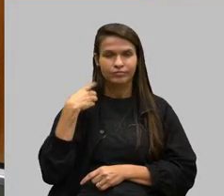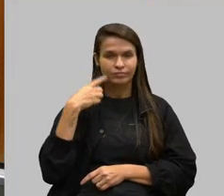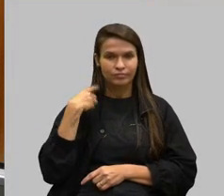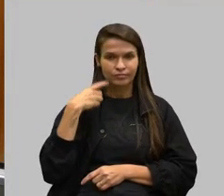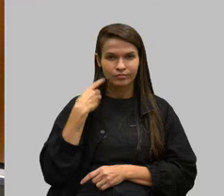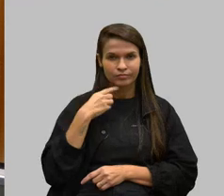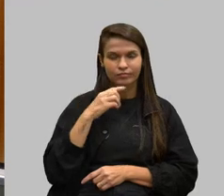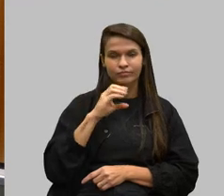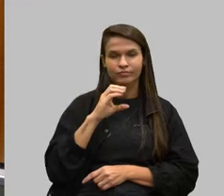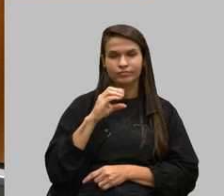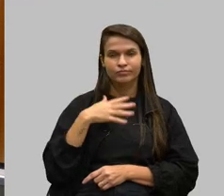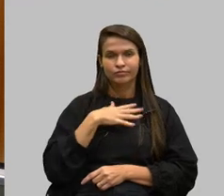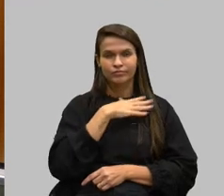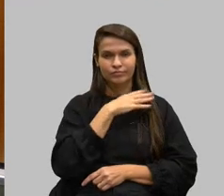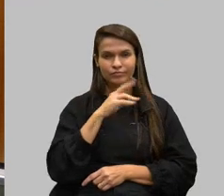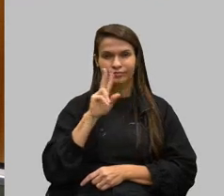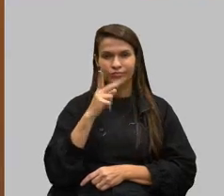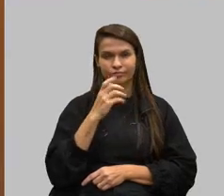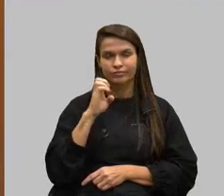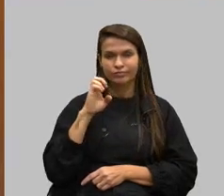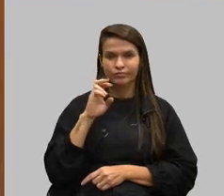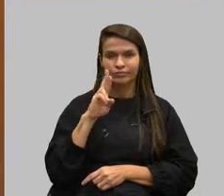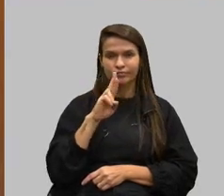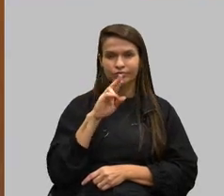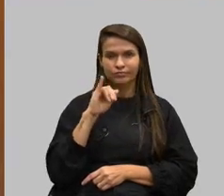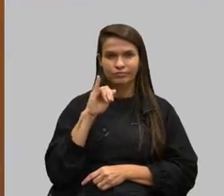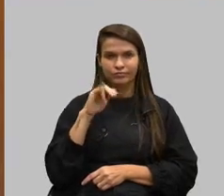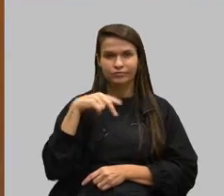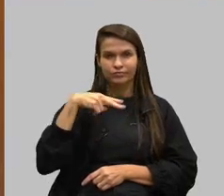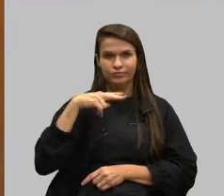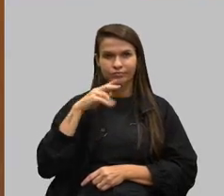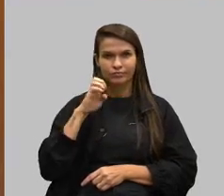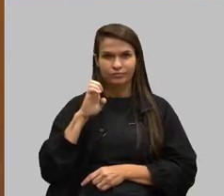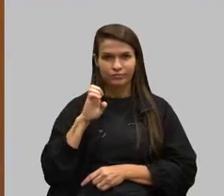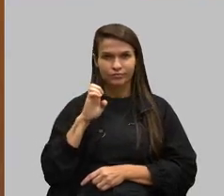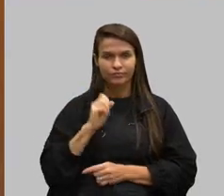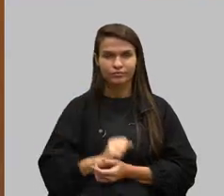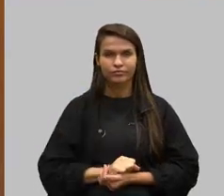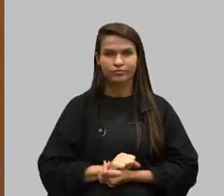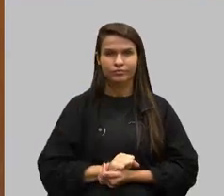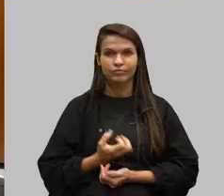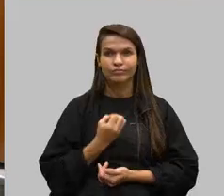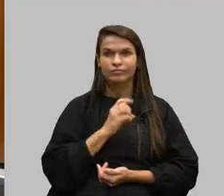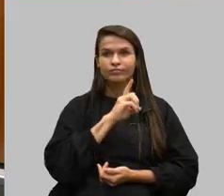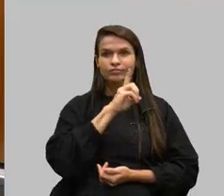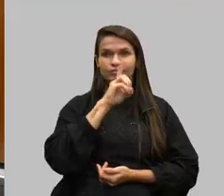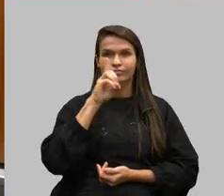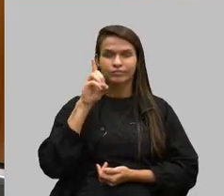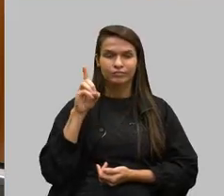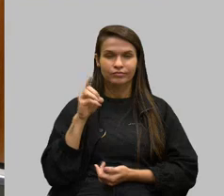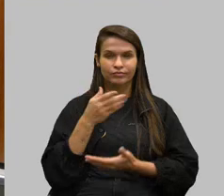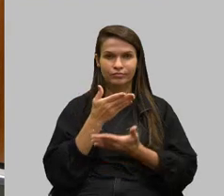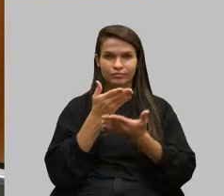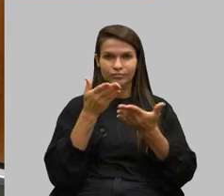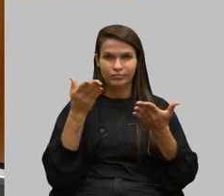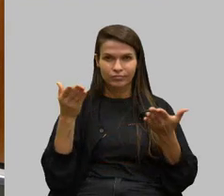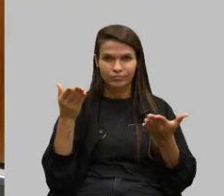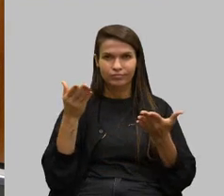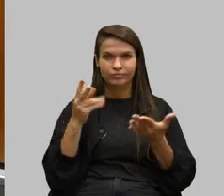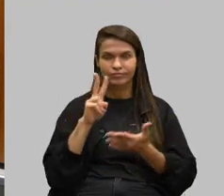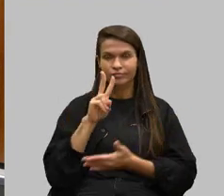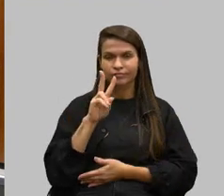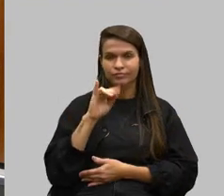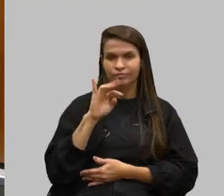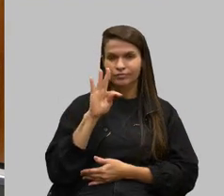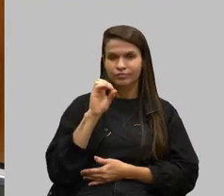Coronel Henrique Perdão bom dia bom dia qu nos Vitório e naara